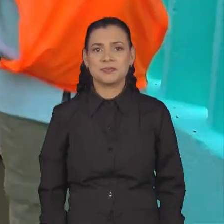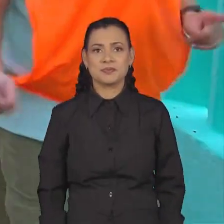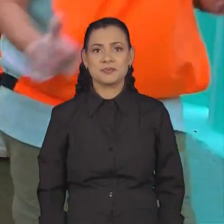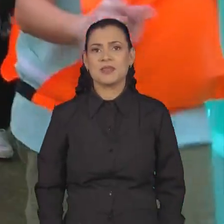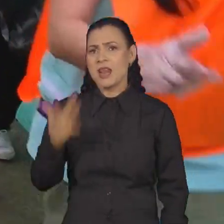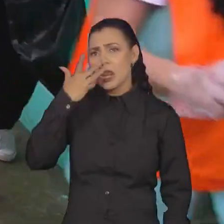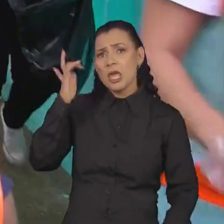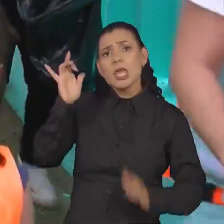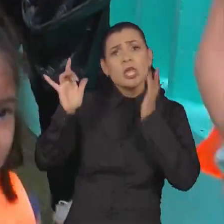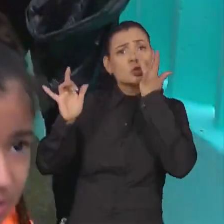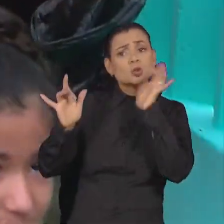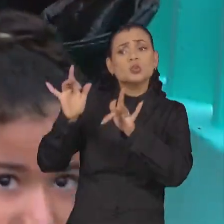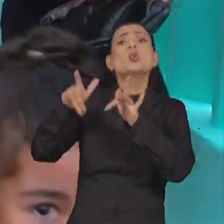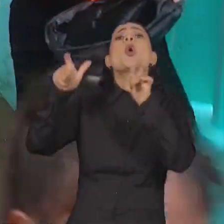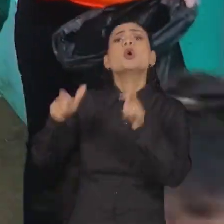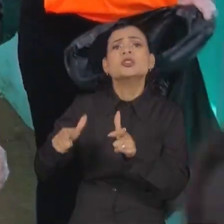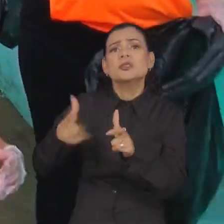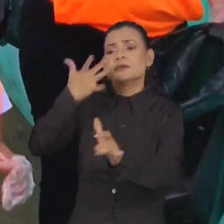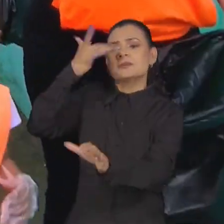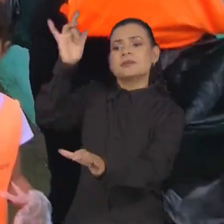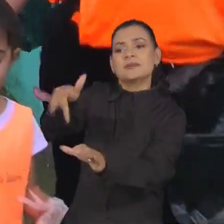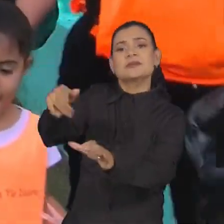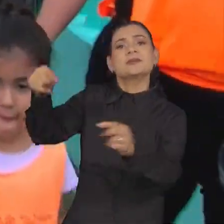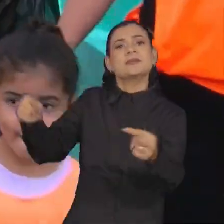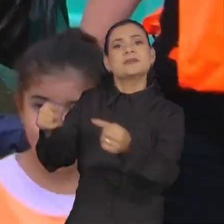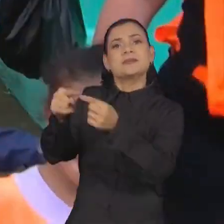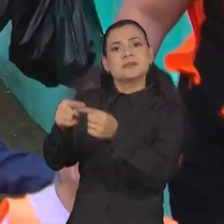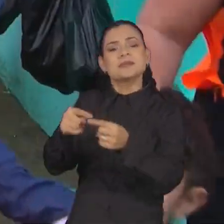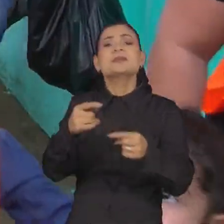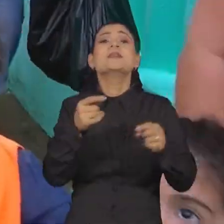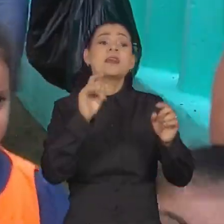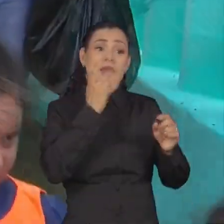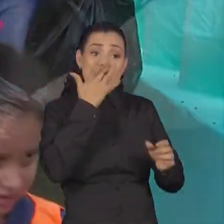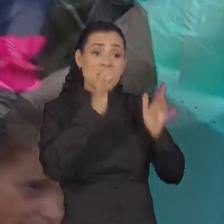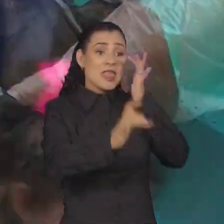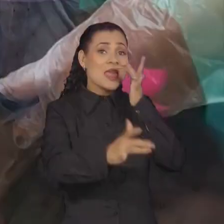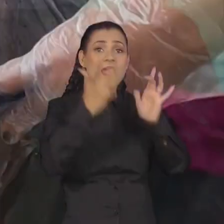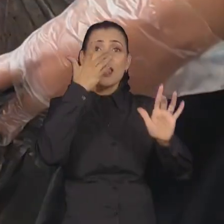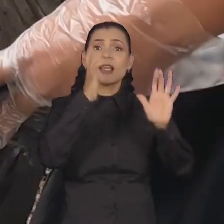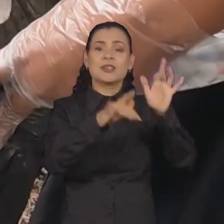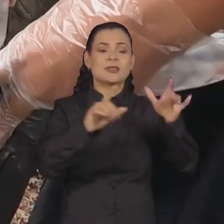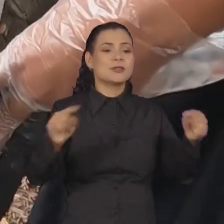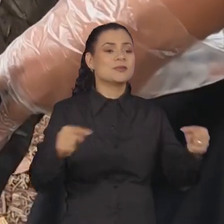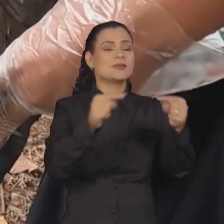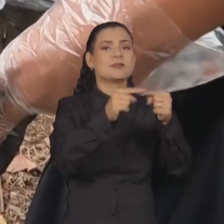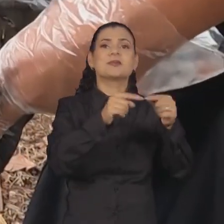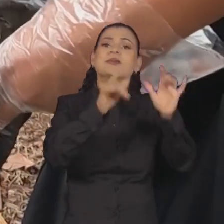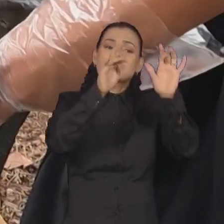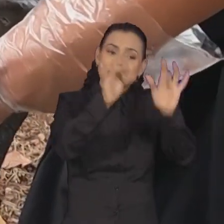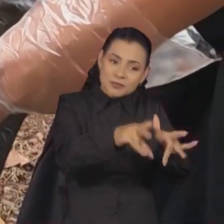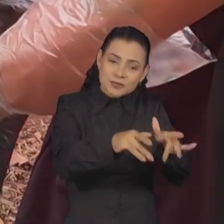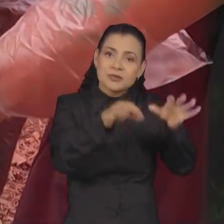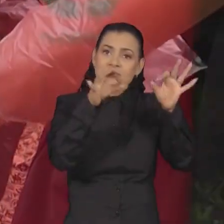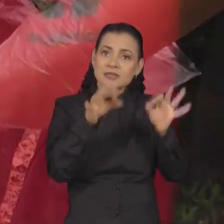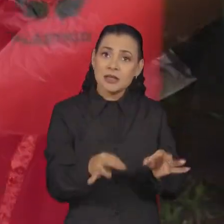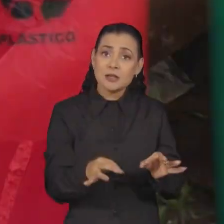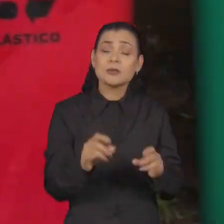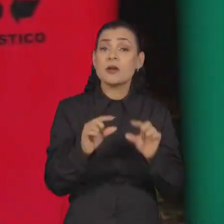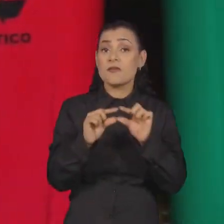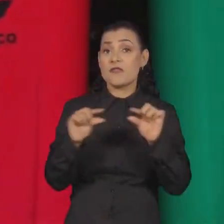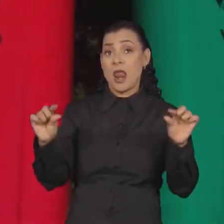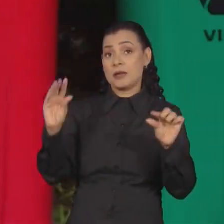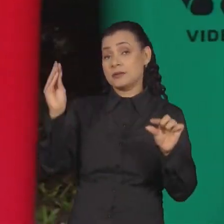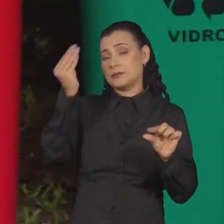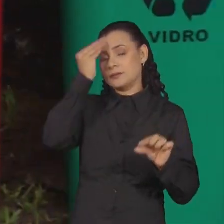Lixo é no lixo. Existe uma frase que nós levamos no nosso coração que diz assim: